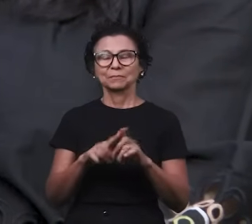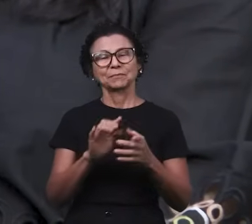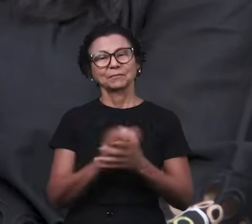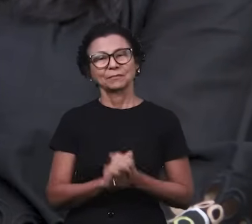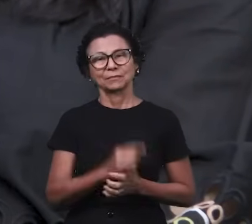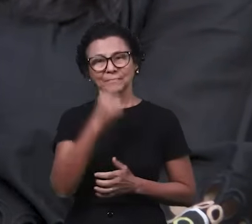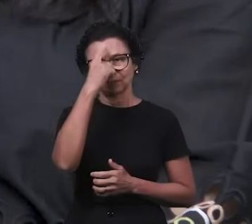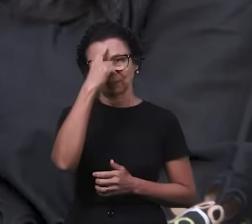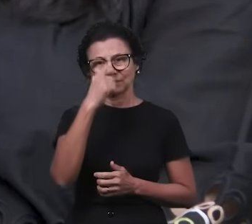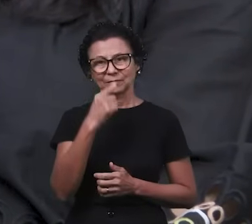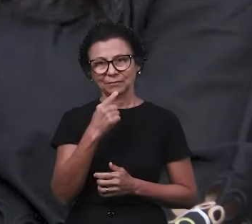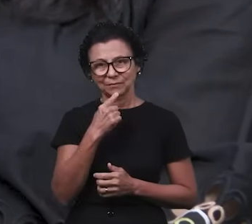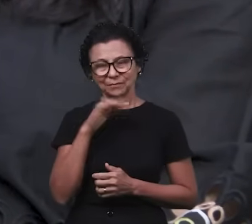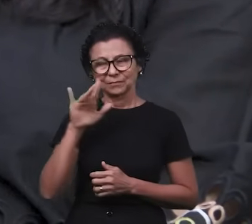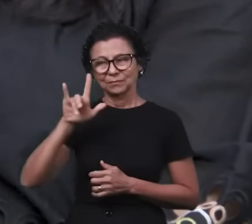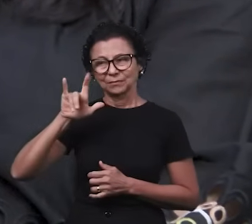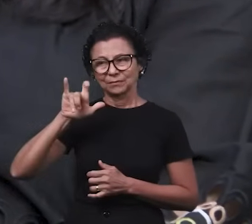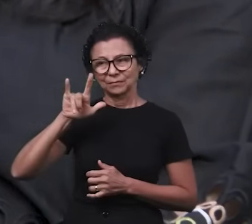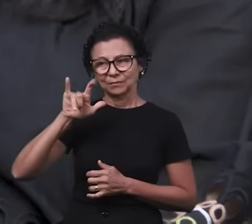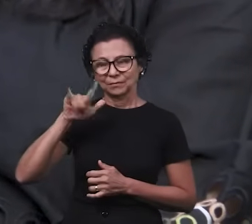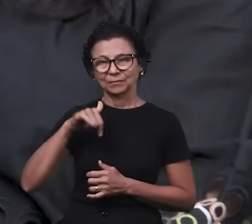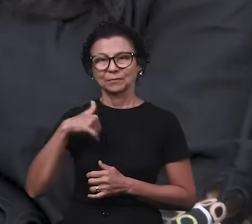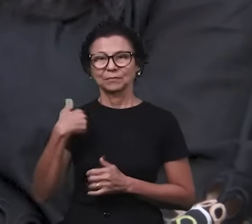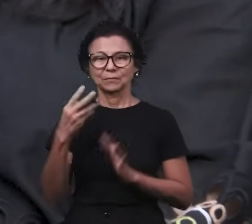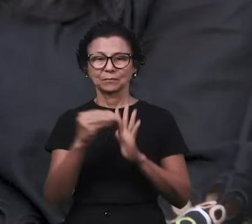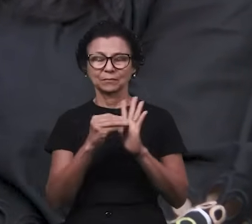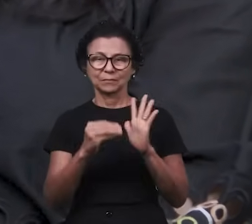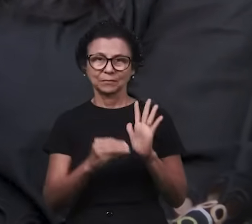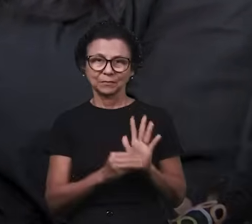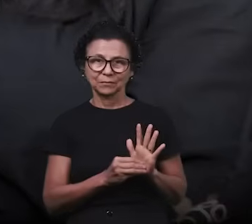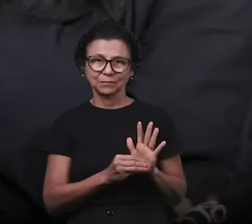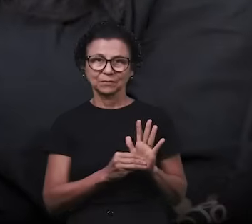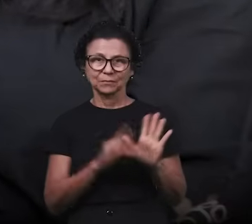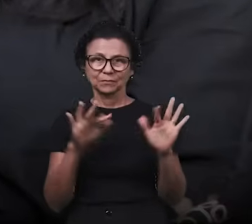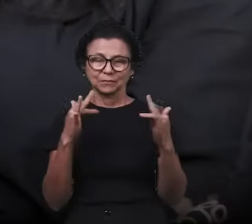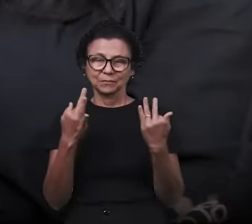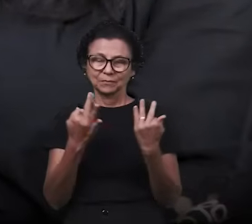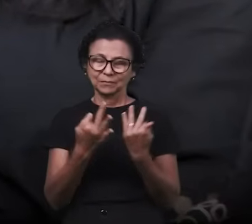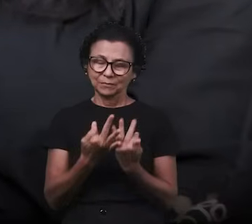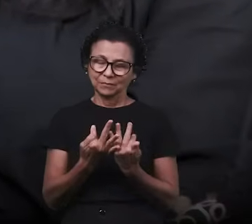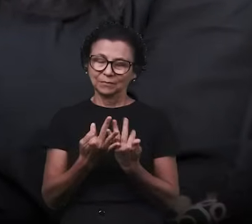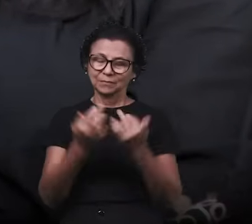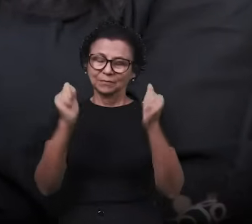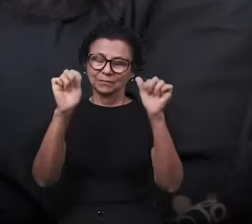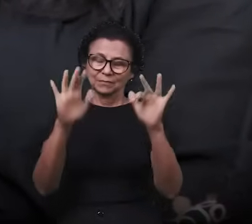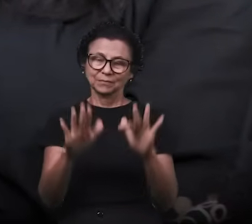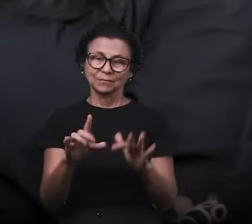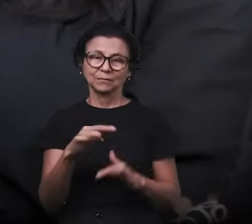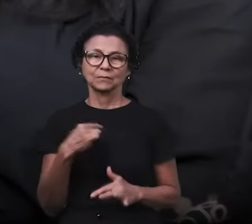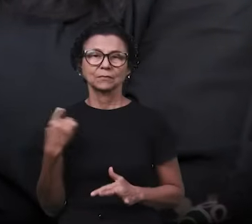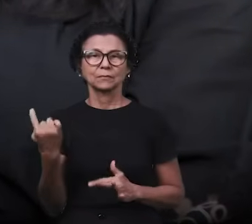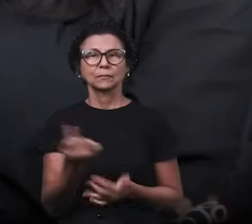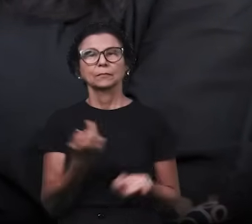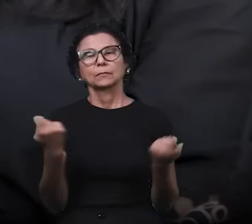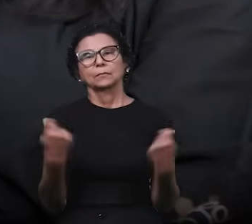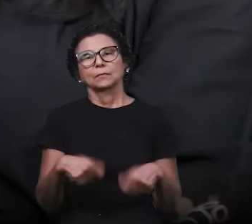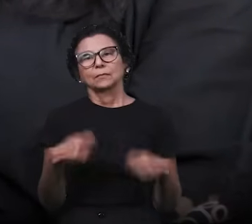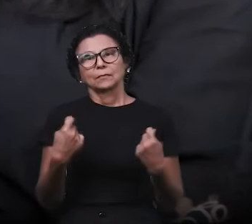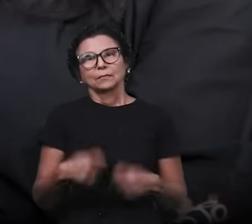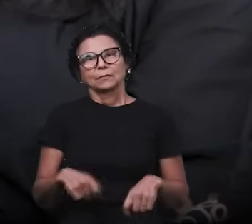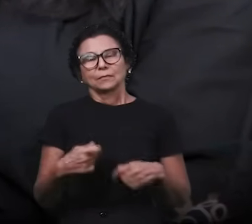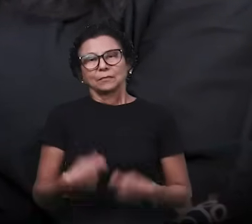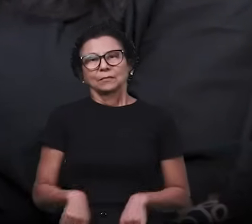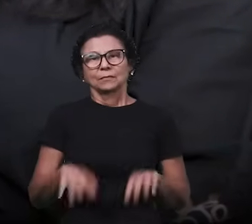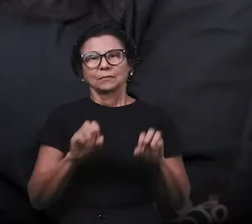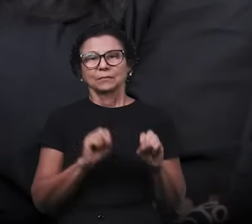você encontrará conteúdos que podem abençoar a sua casa e a casa de todos aqueles que necessitam de ouvir o